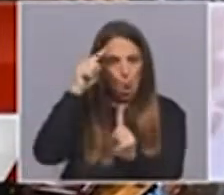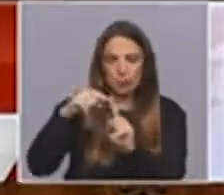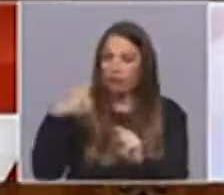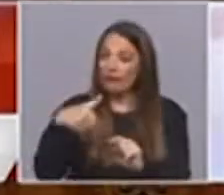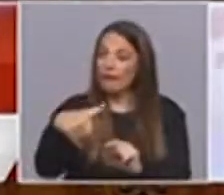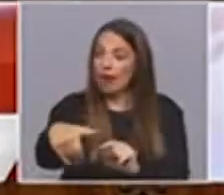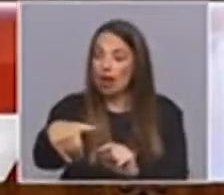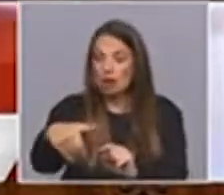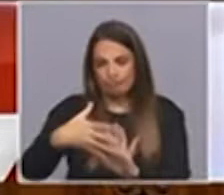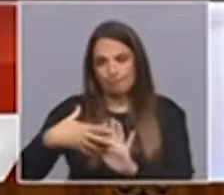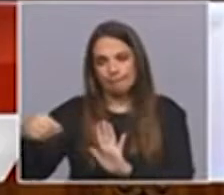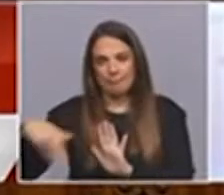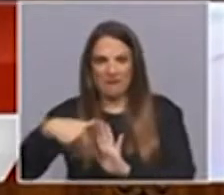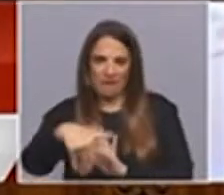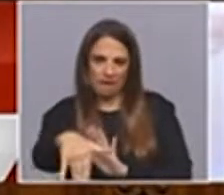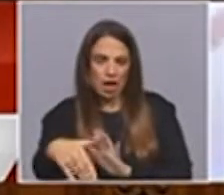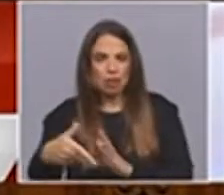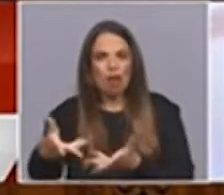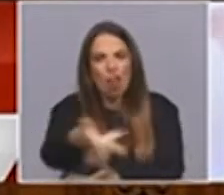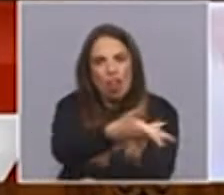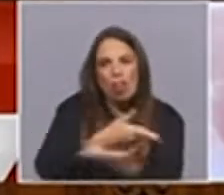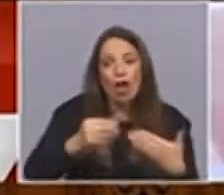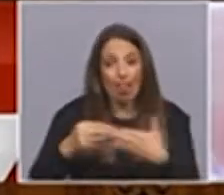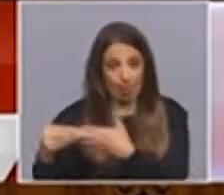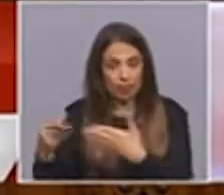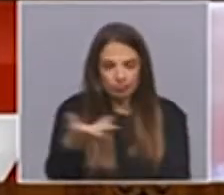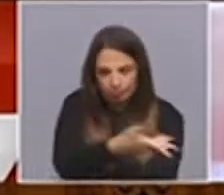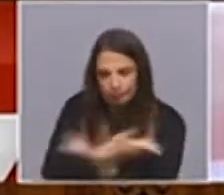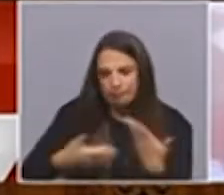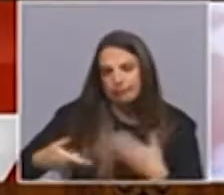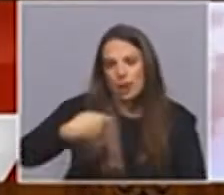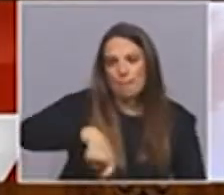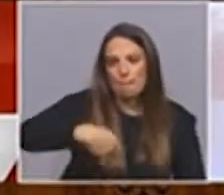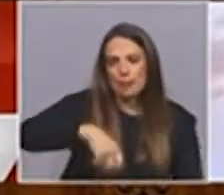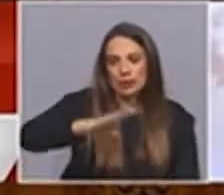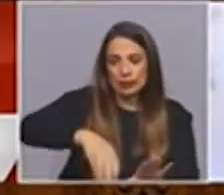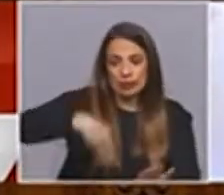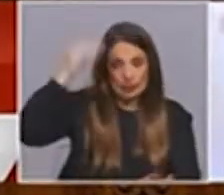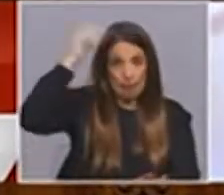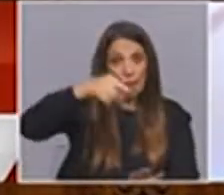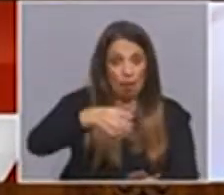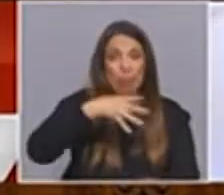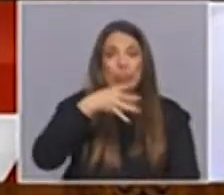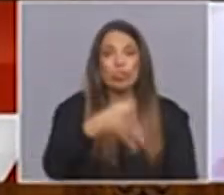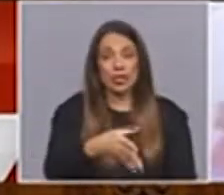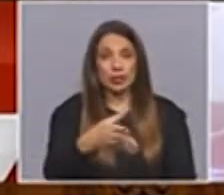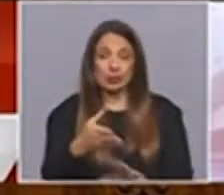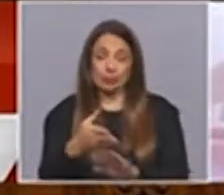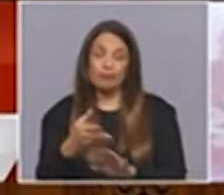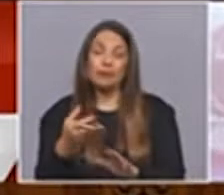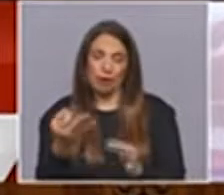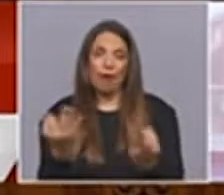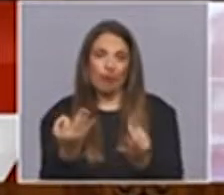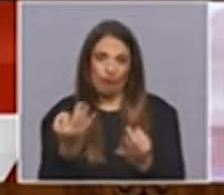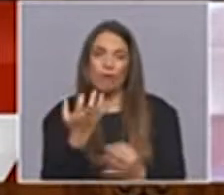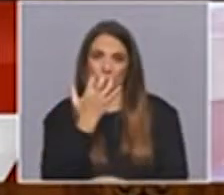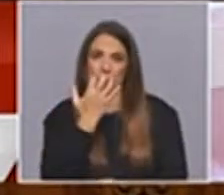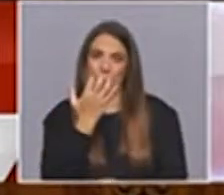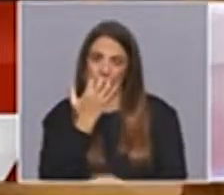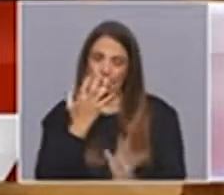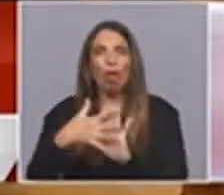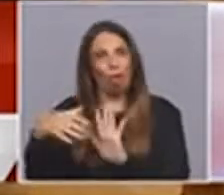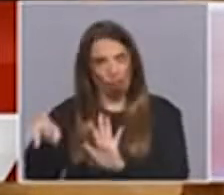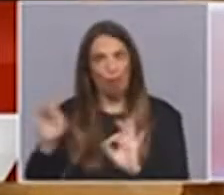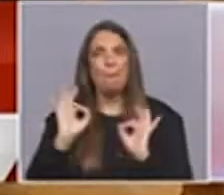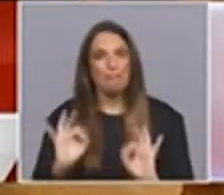vista. Na conferência de líderes, o presidente da Assembleia da República terá afirmado que Marcelo vai mesmo fazer cair o